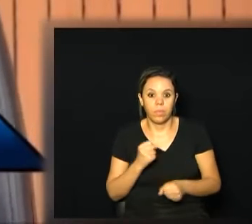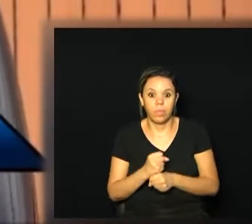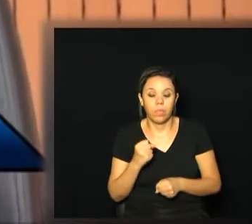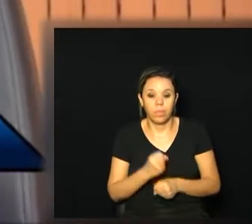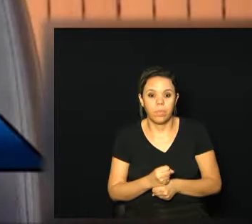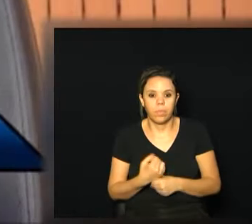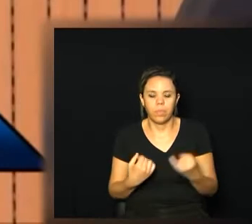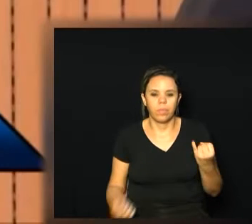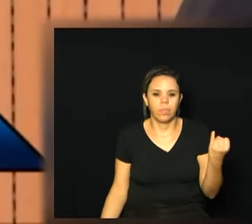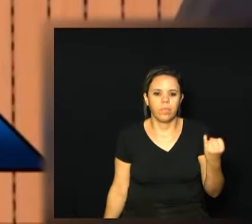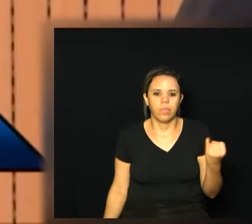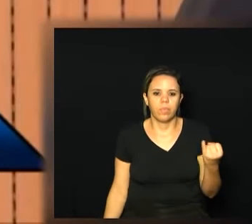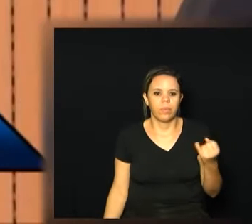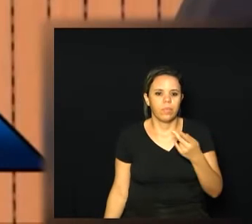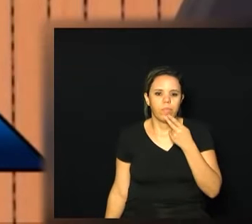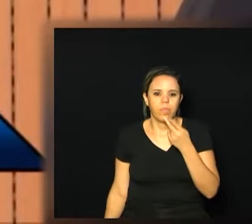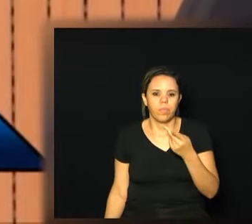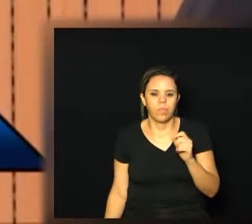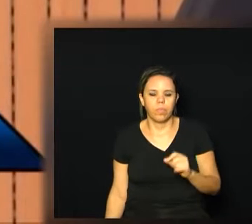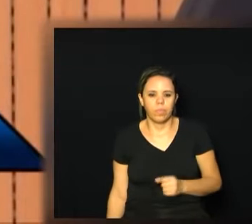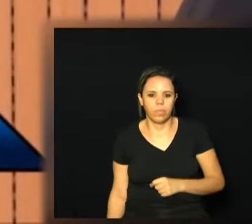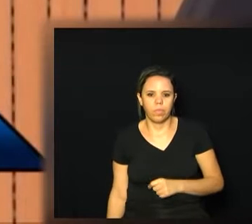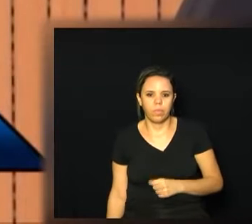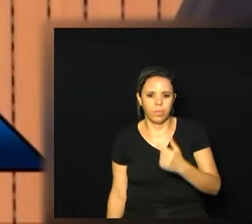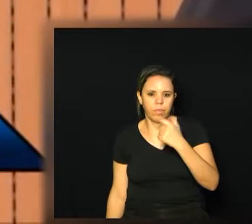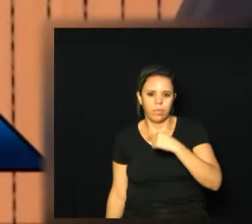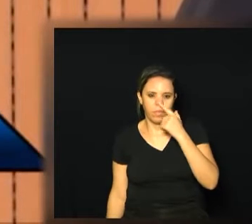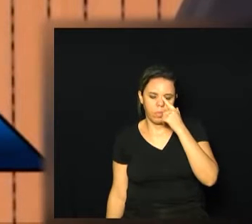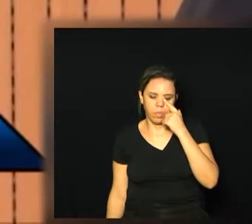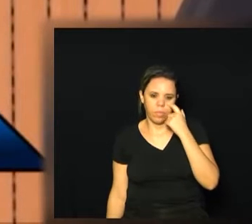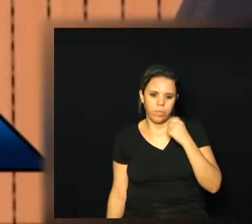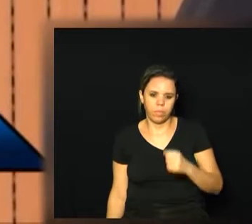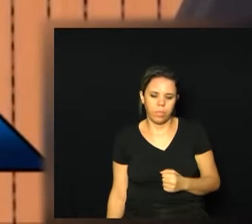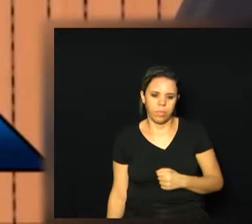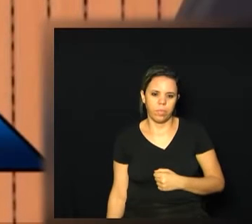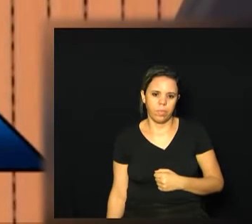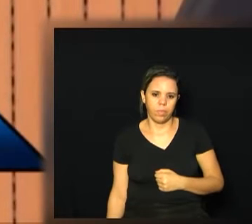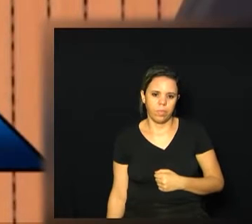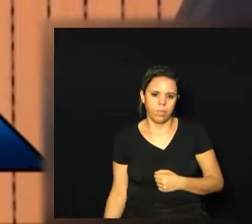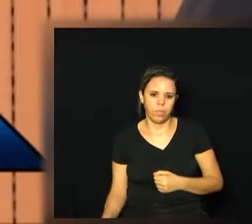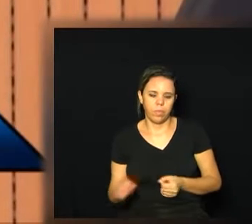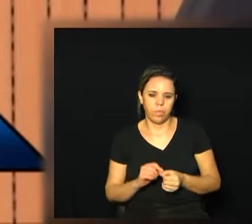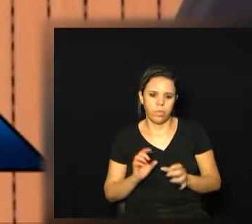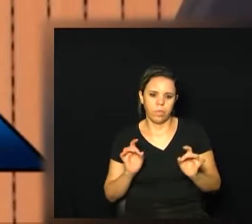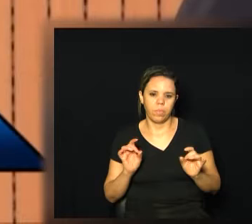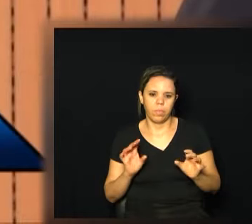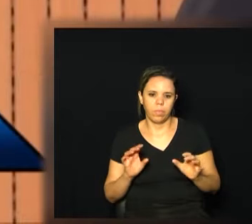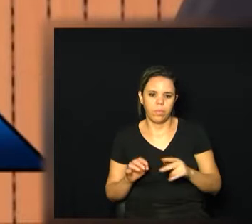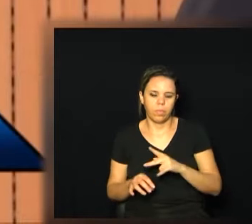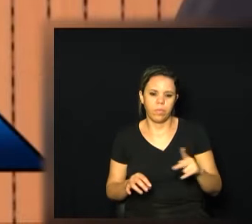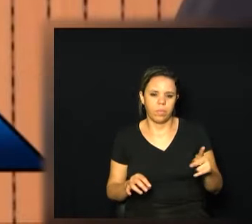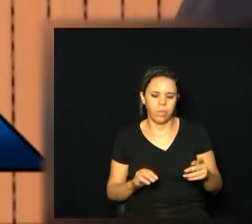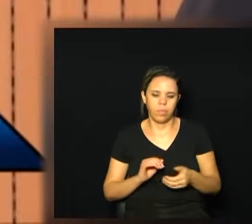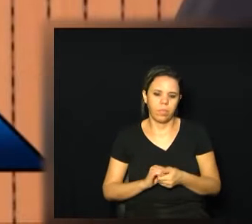de suma importância. Quero dizer que eu quero fazer uma saudação especial ao